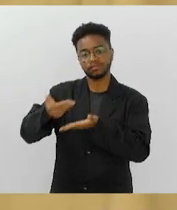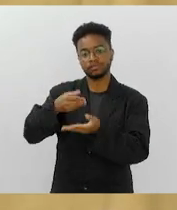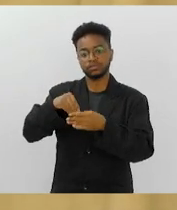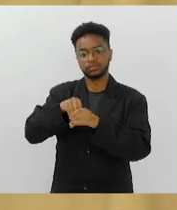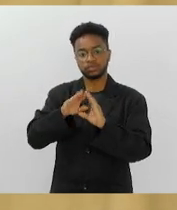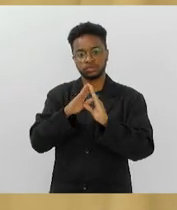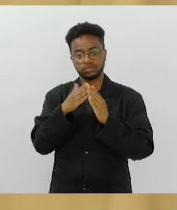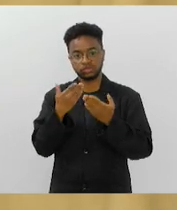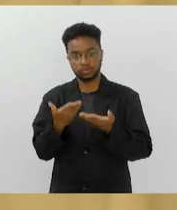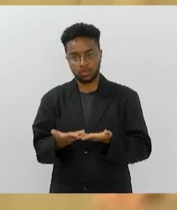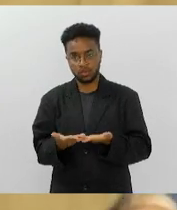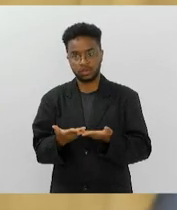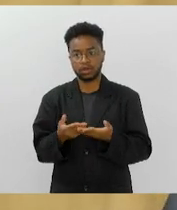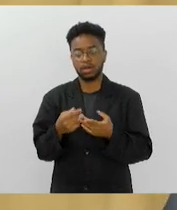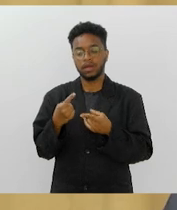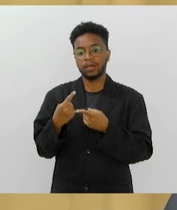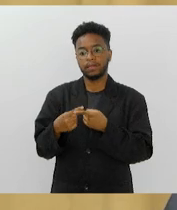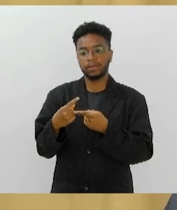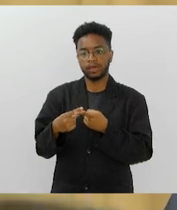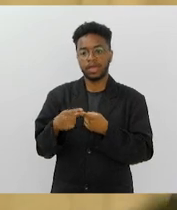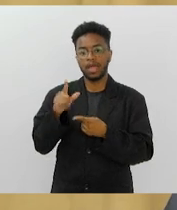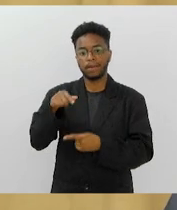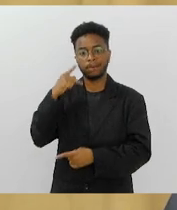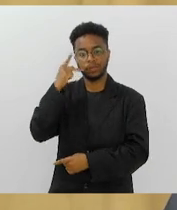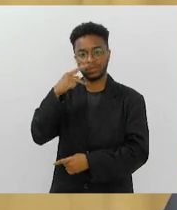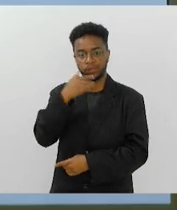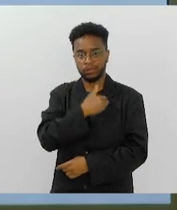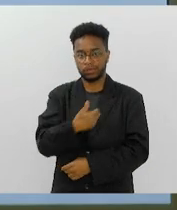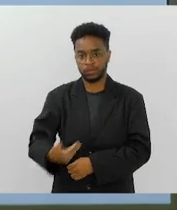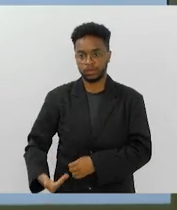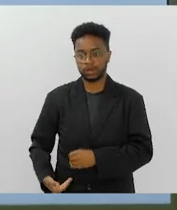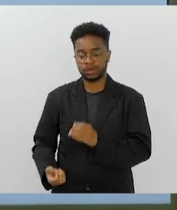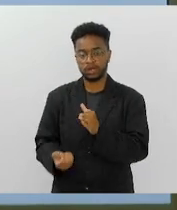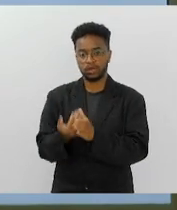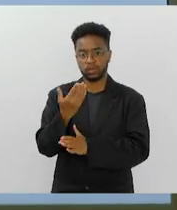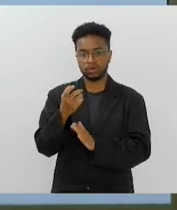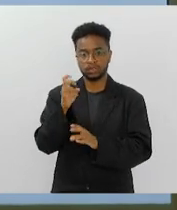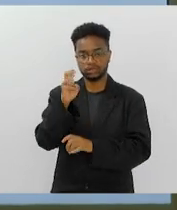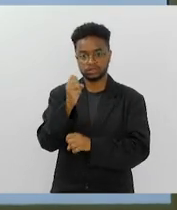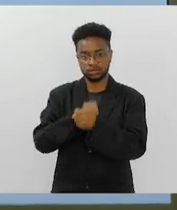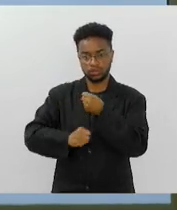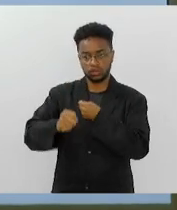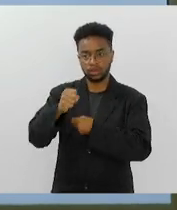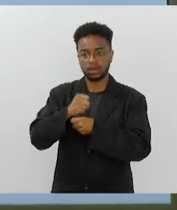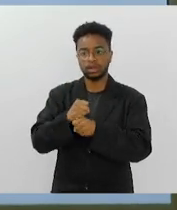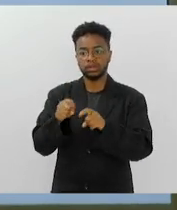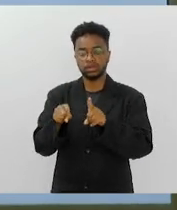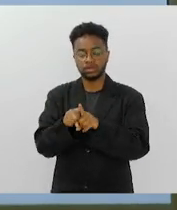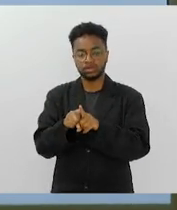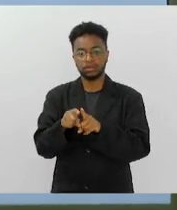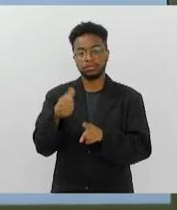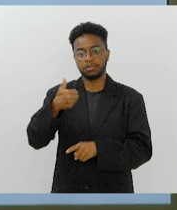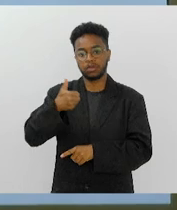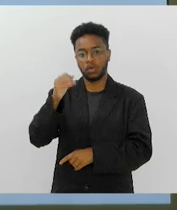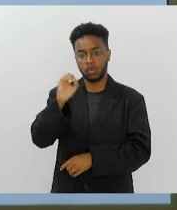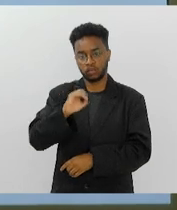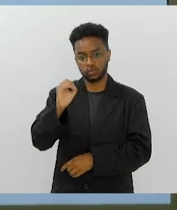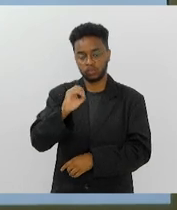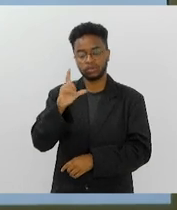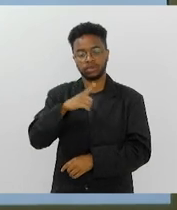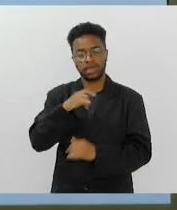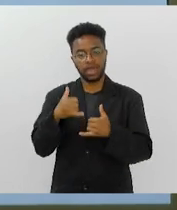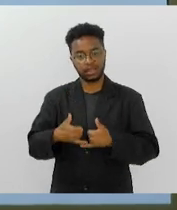Conviva é uma política pública que foi implementada há 5 anos, inclusive dia 1º de outubro foi o aniversário do